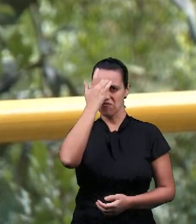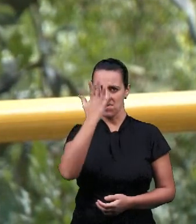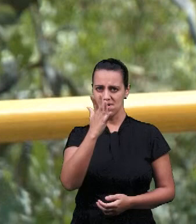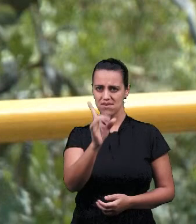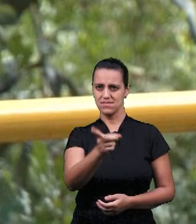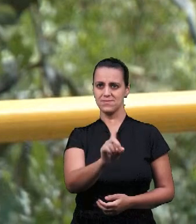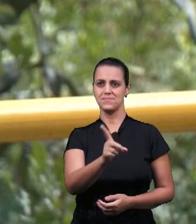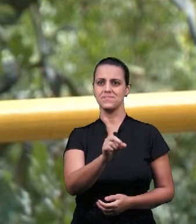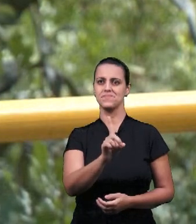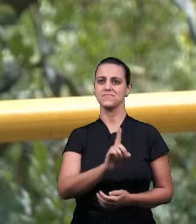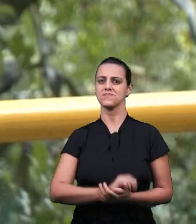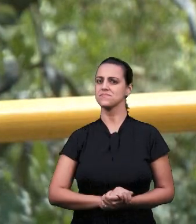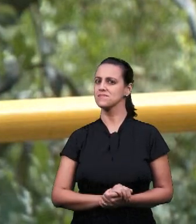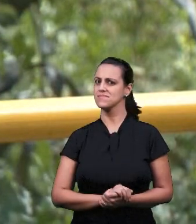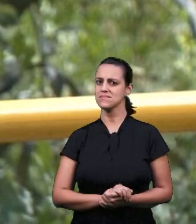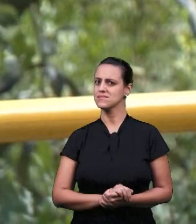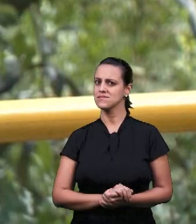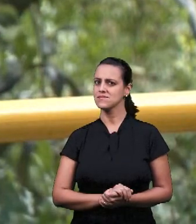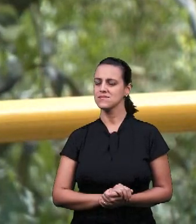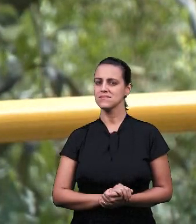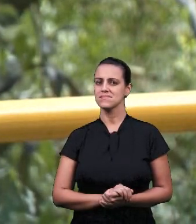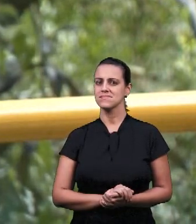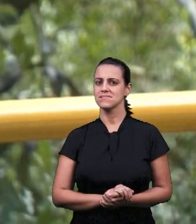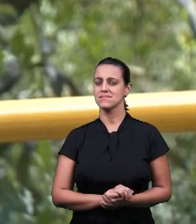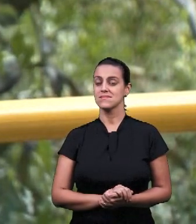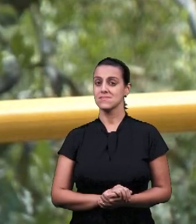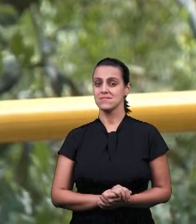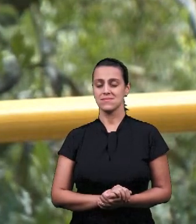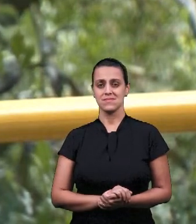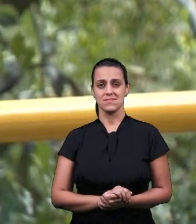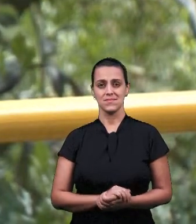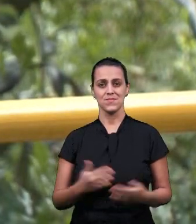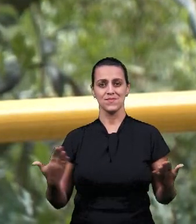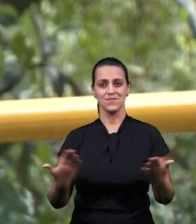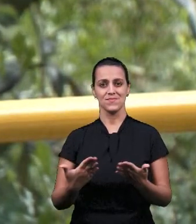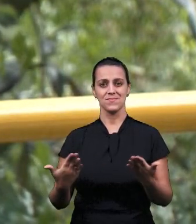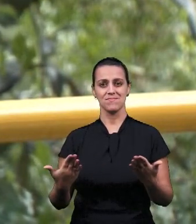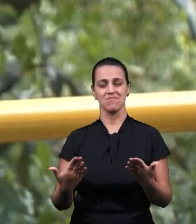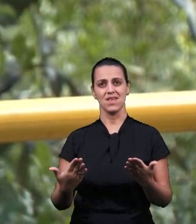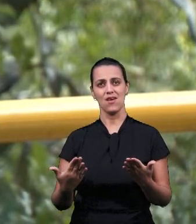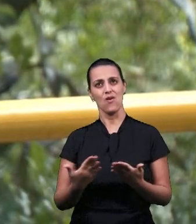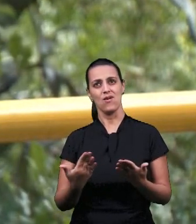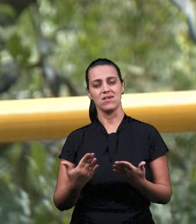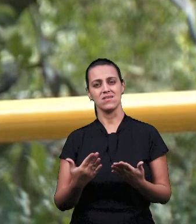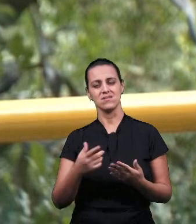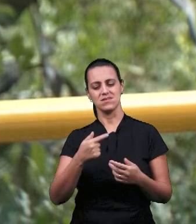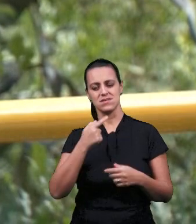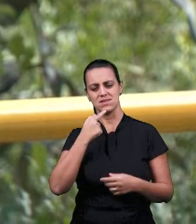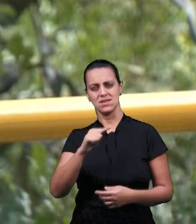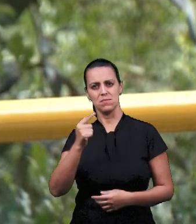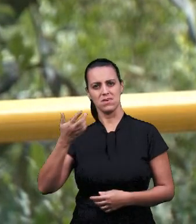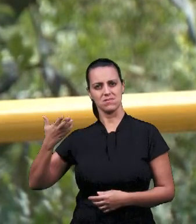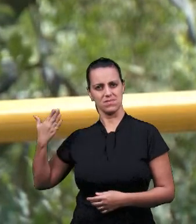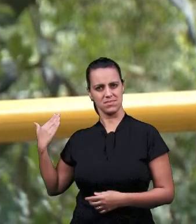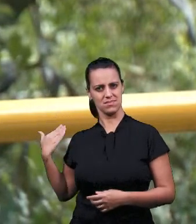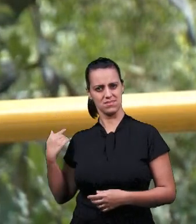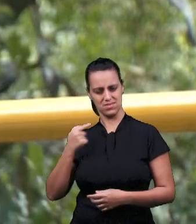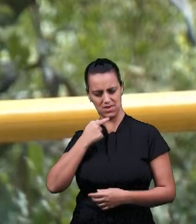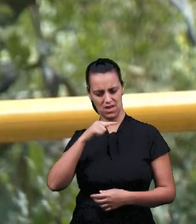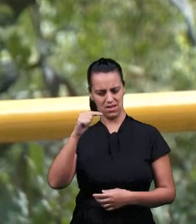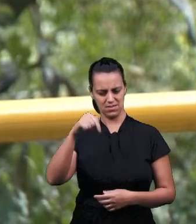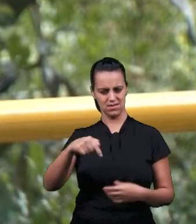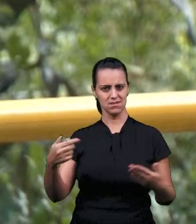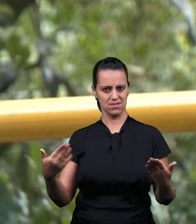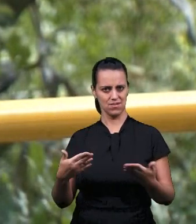E para se ter uma ideia, nós hoje estamos esta semana passada e essa agora que estamos terminando